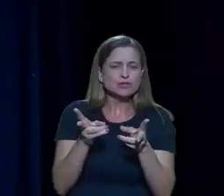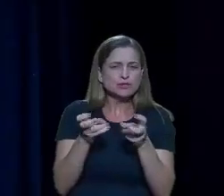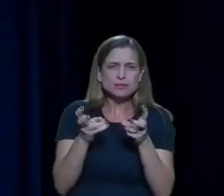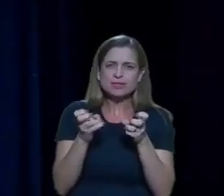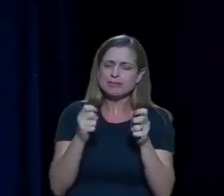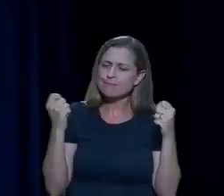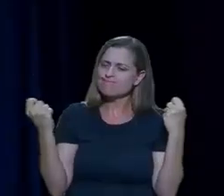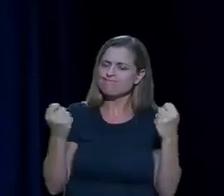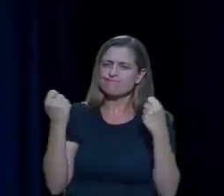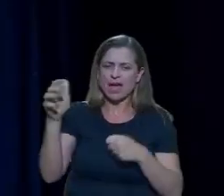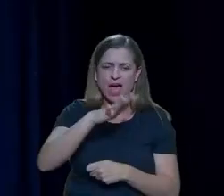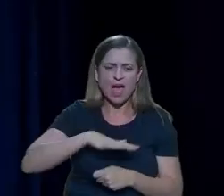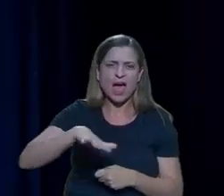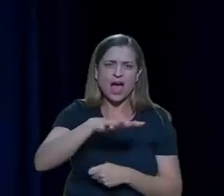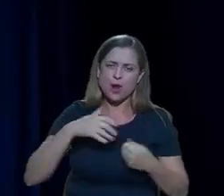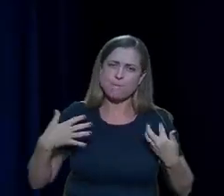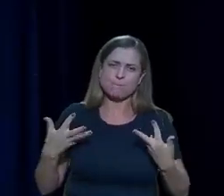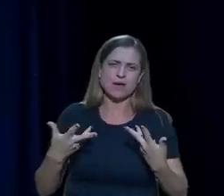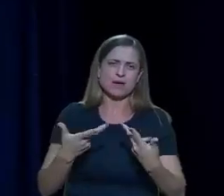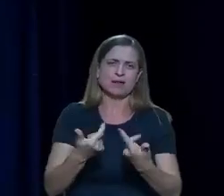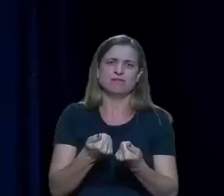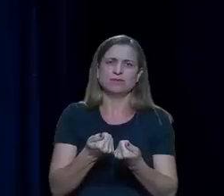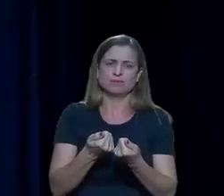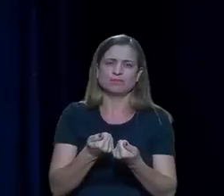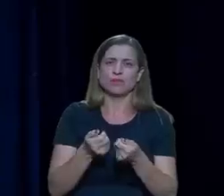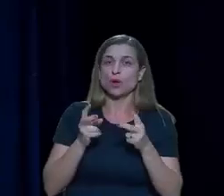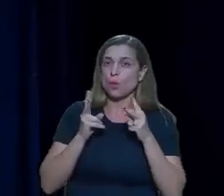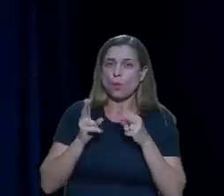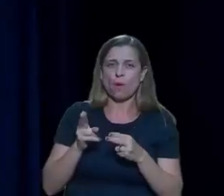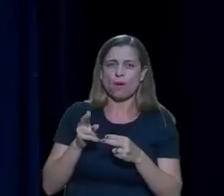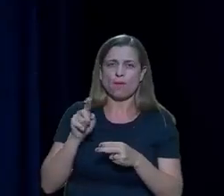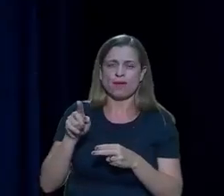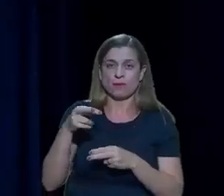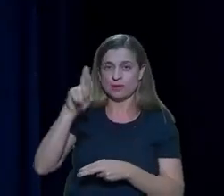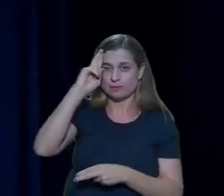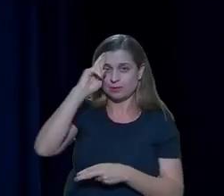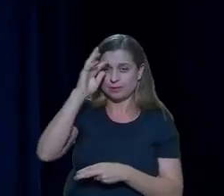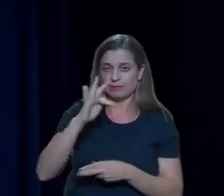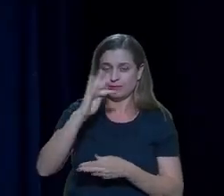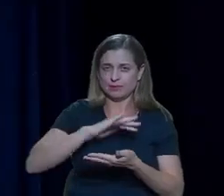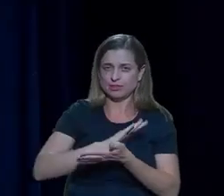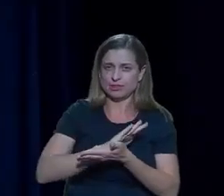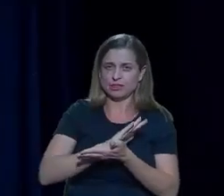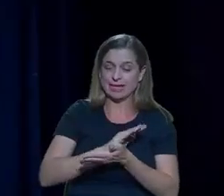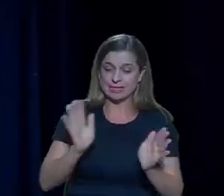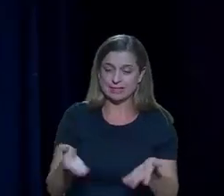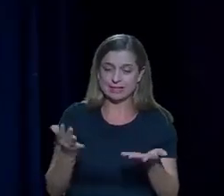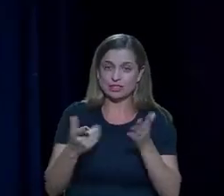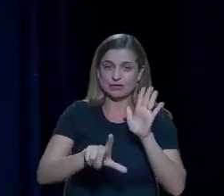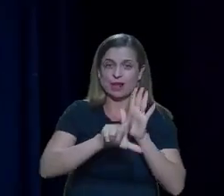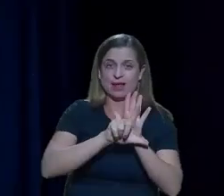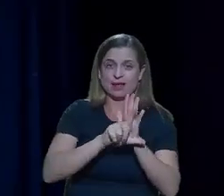evento, né, nesse grande espaço, que é, como o Fabrício falou, por meio de lei também, ter sido entregue à comunidade de Araxá e agora a gente